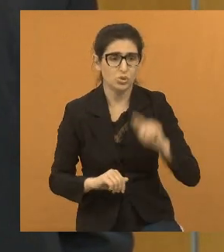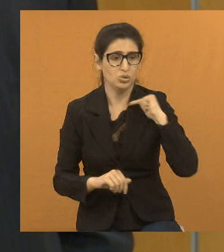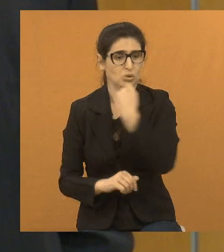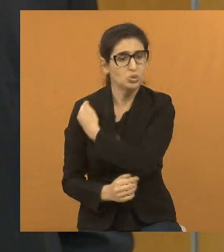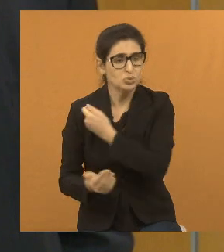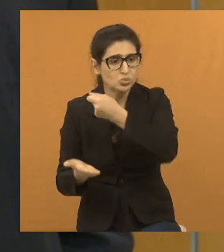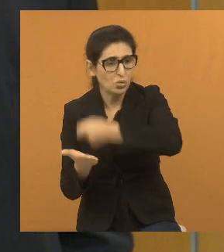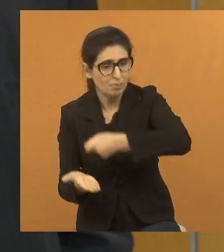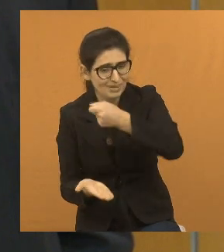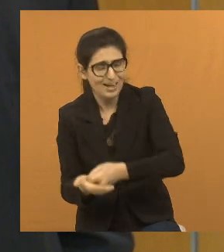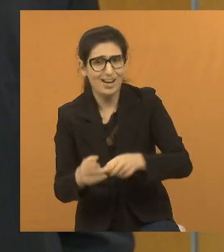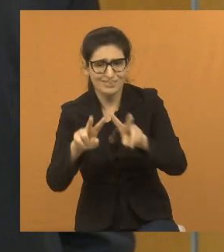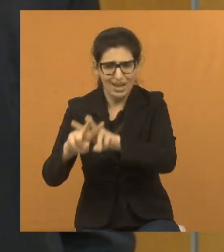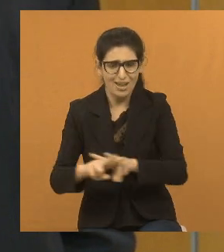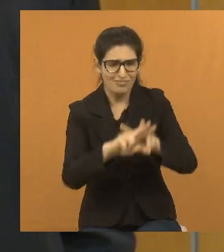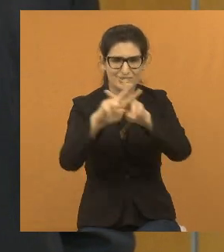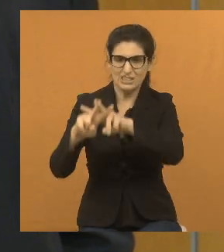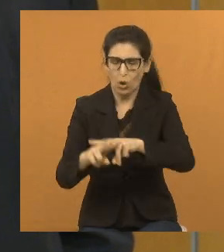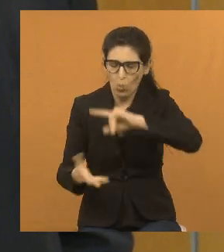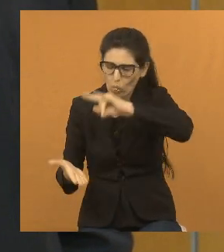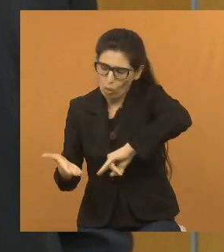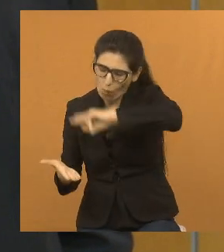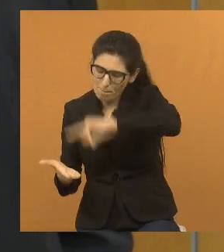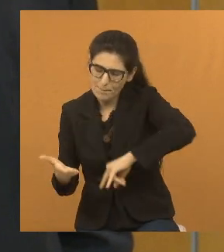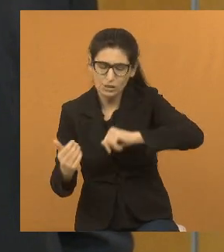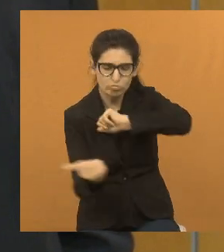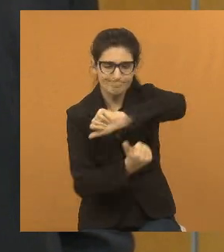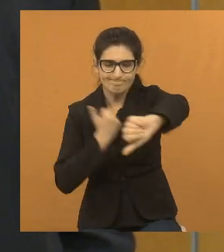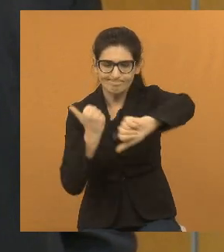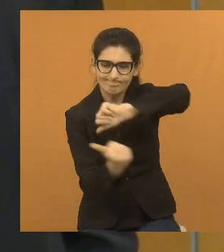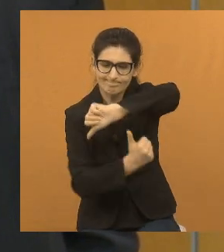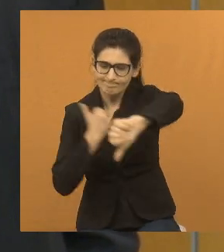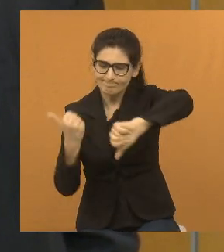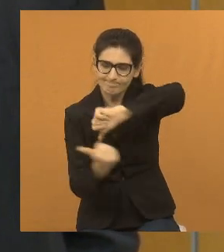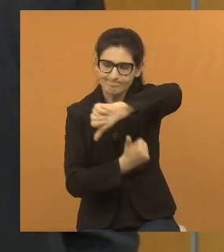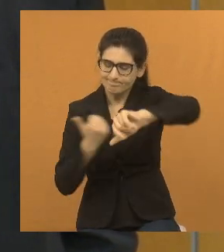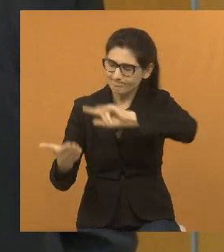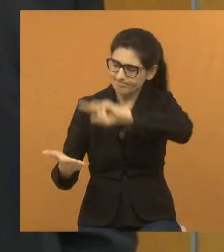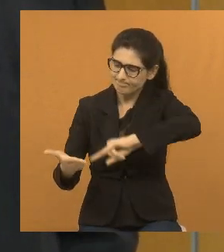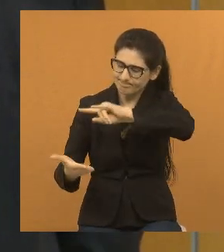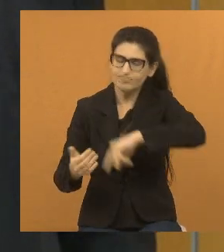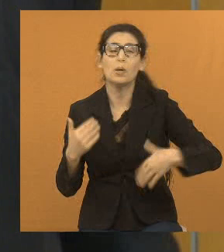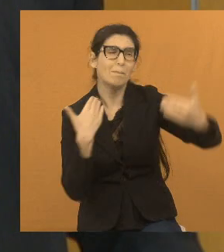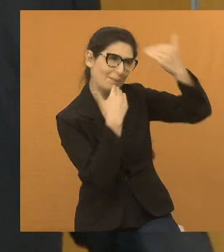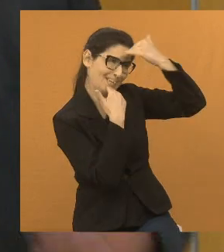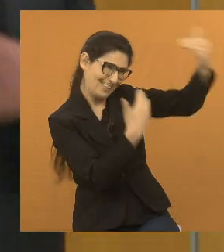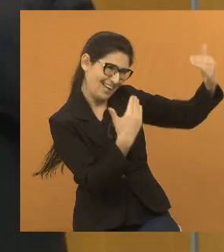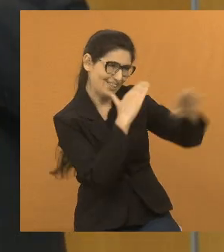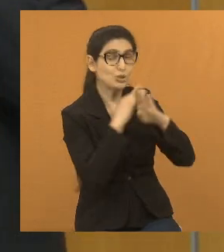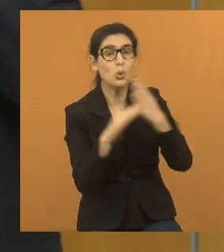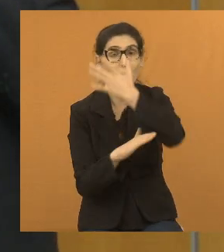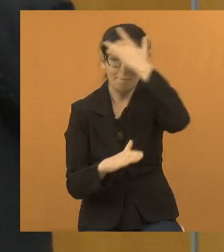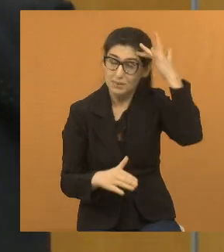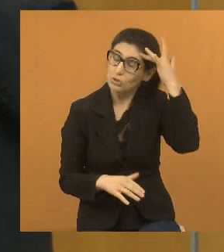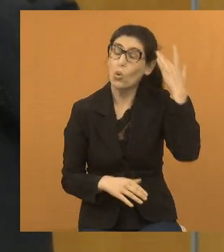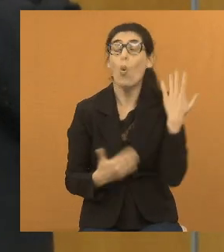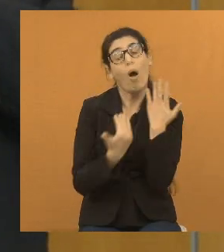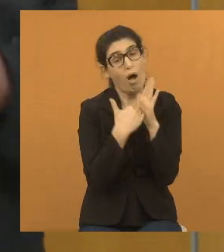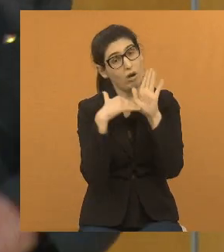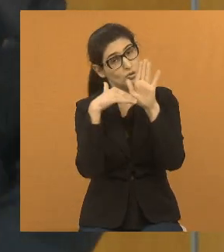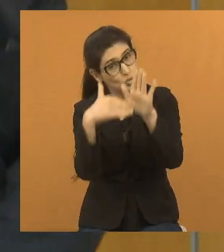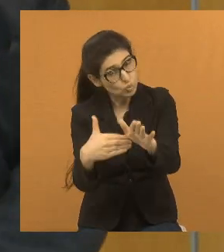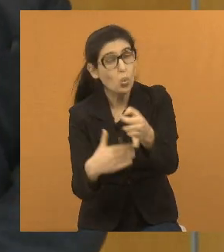a fazer essas revisões. Então, obrigado novamente a todos vocês que contribuíram